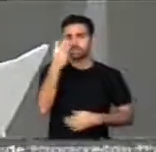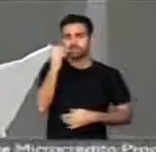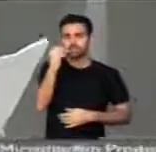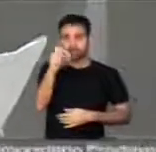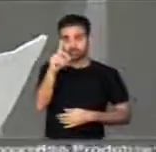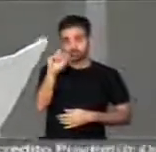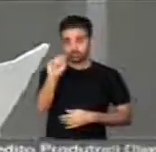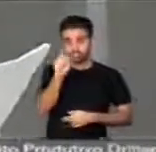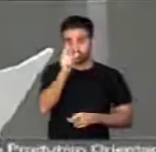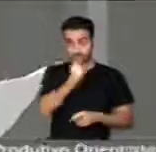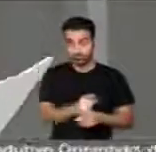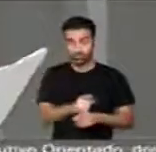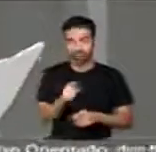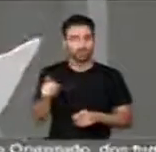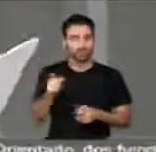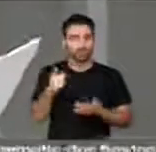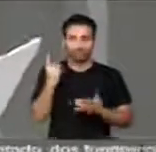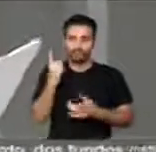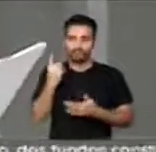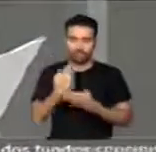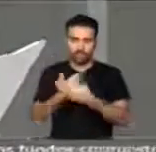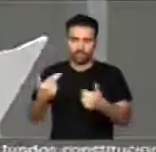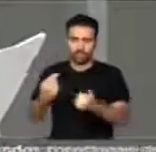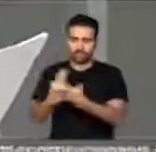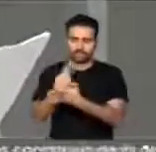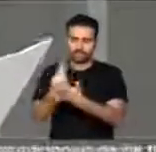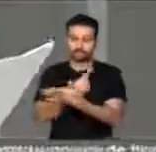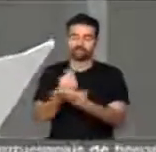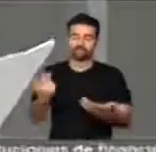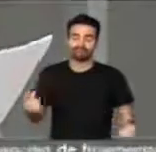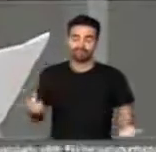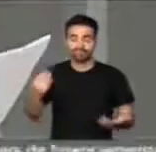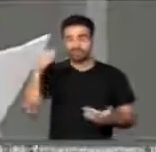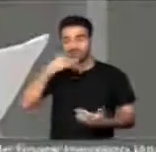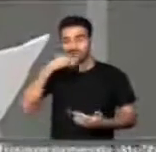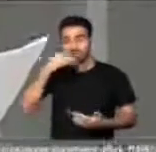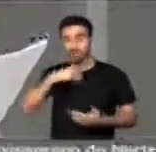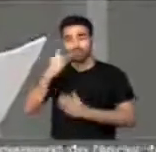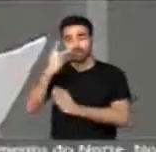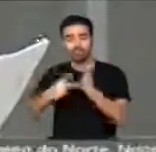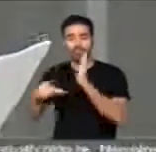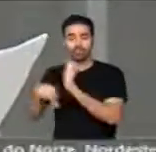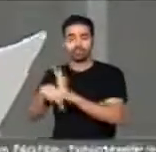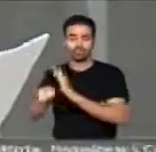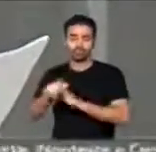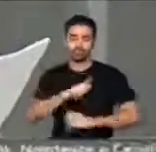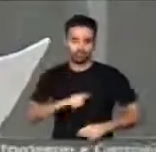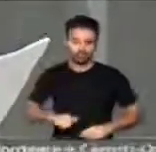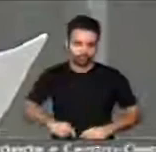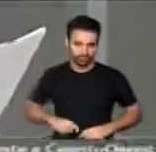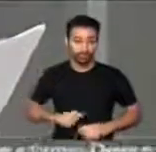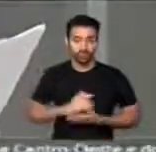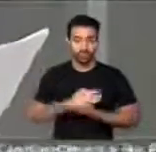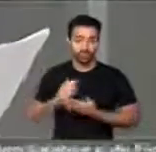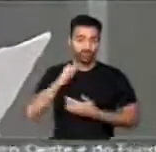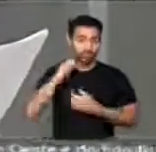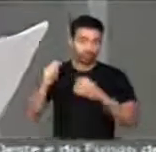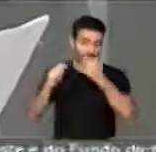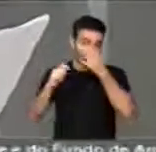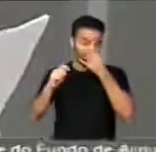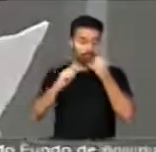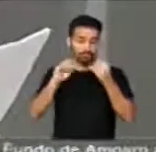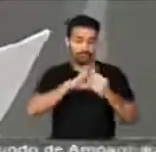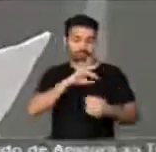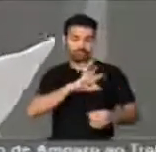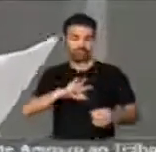a descoberta de irregularidades expuseram fragilidades em programas destacados do governo. No início de abril, a Polícia